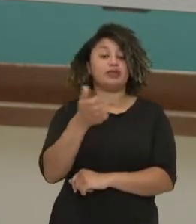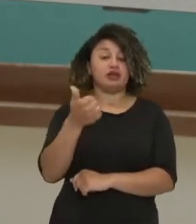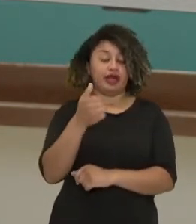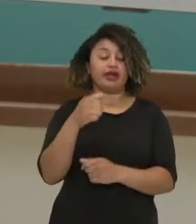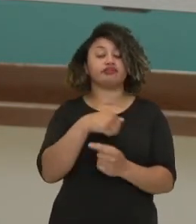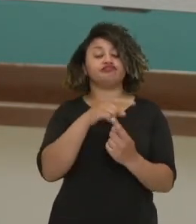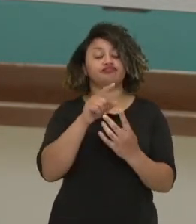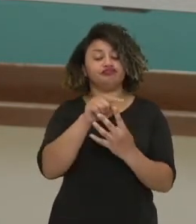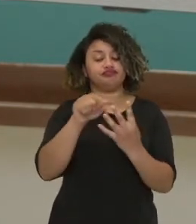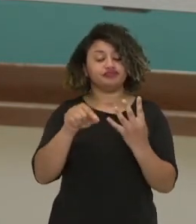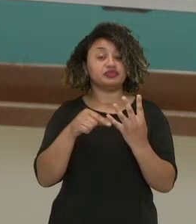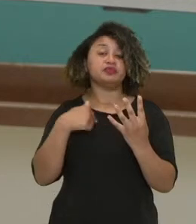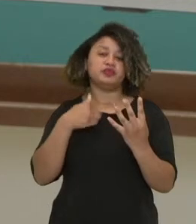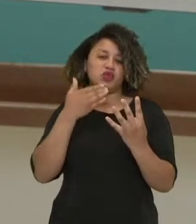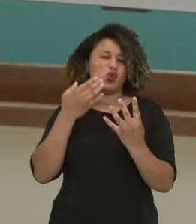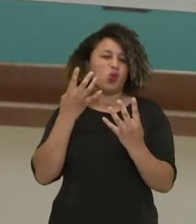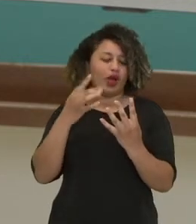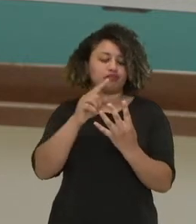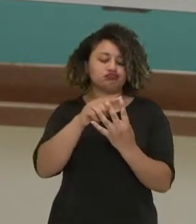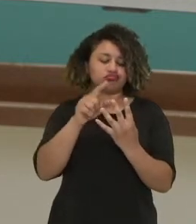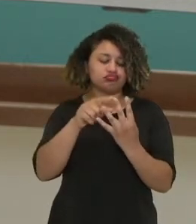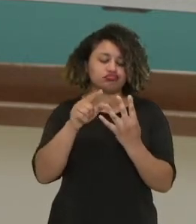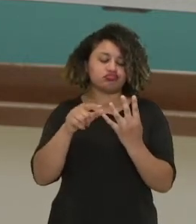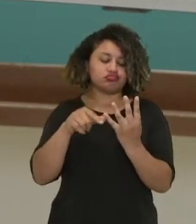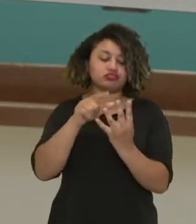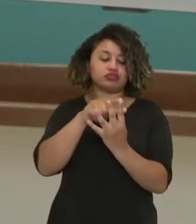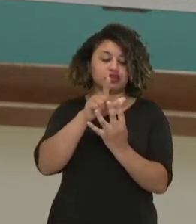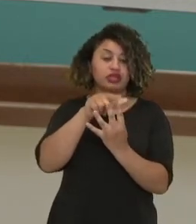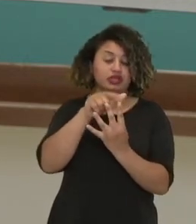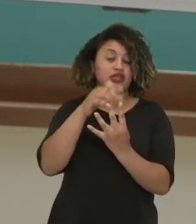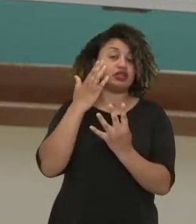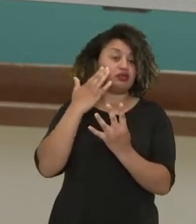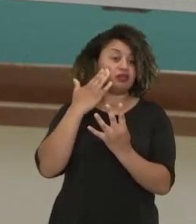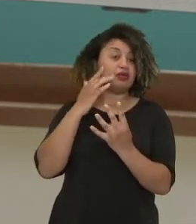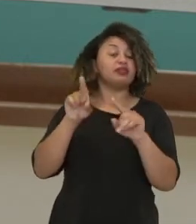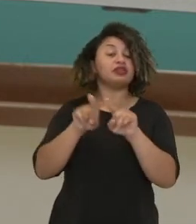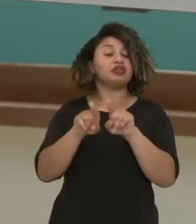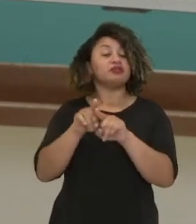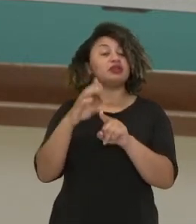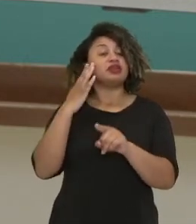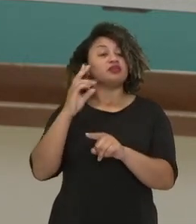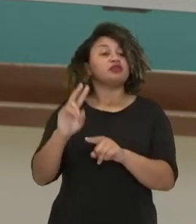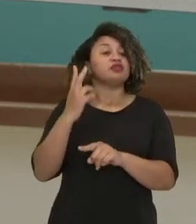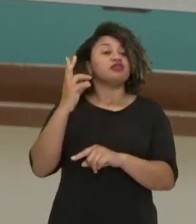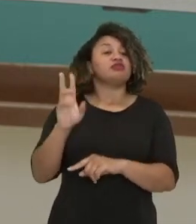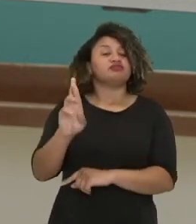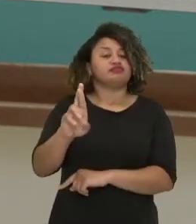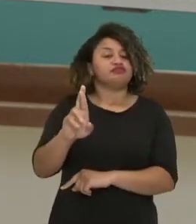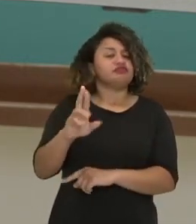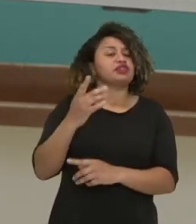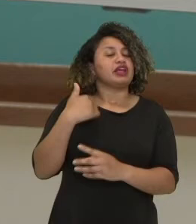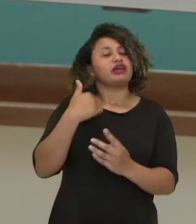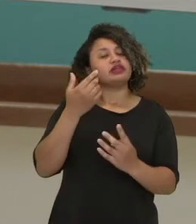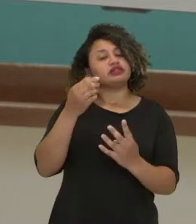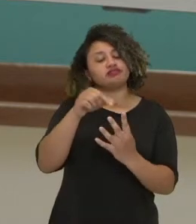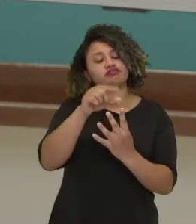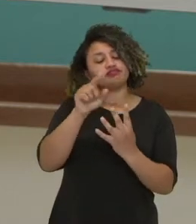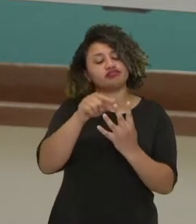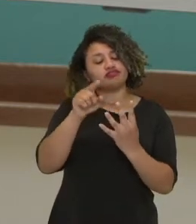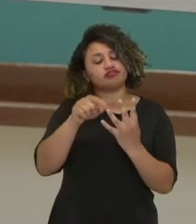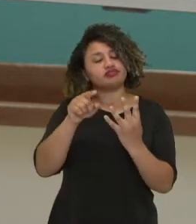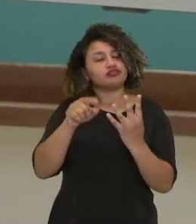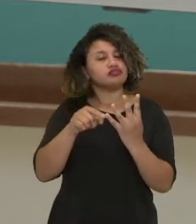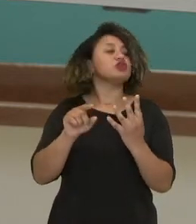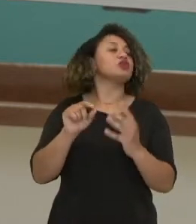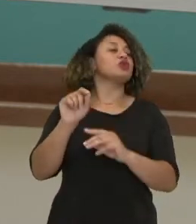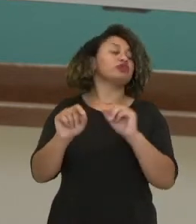elemento dessa progressão aritmética e também conhecíamos a sua razão. O exercício quer que eu escreva os próximos 4 termos, então